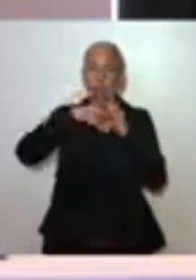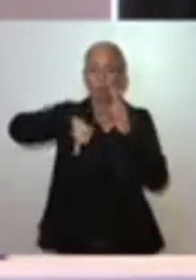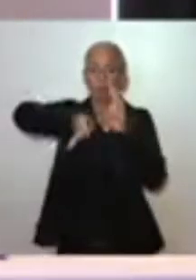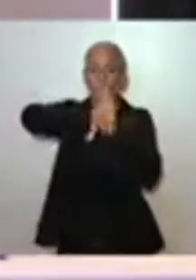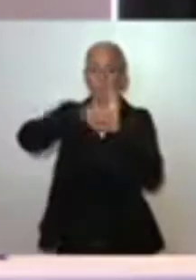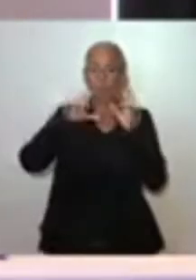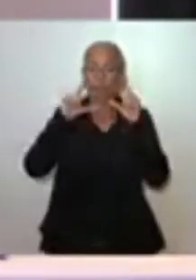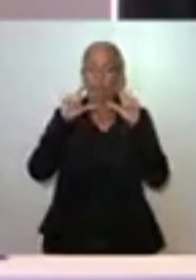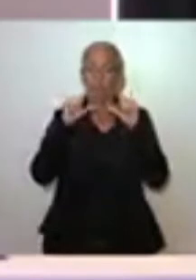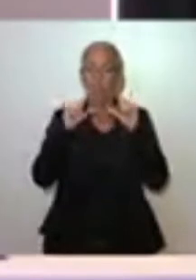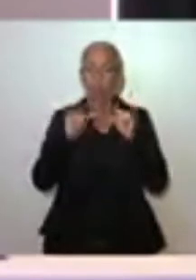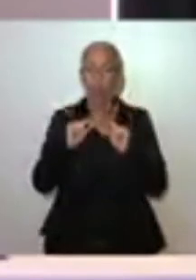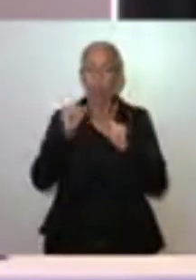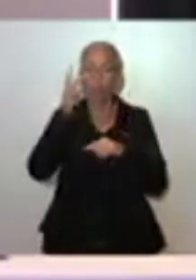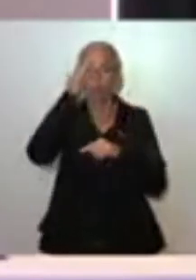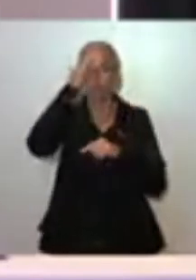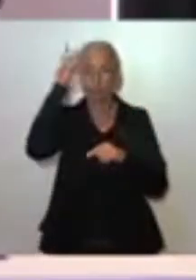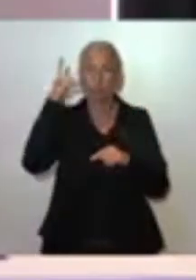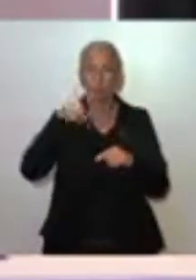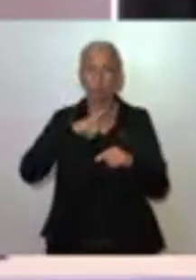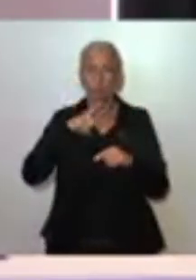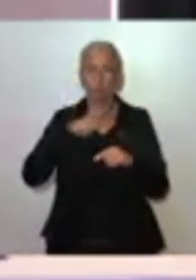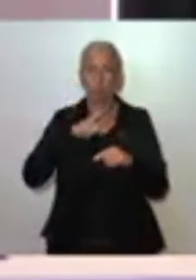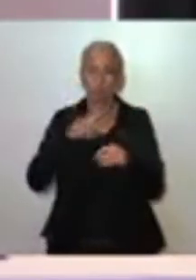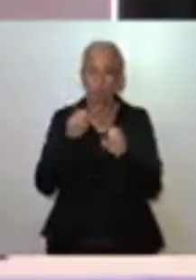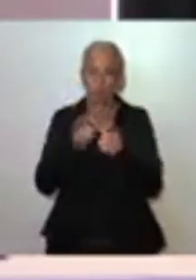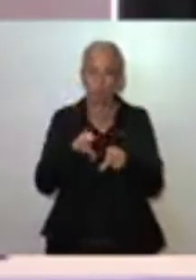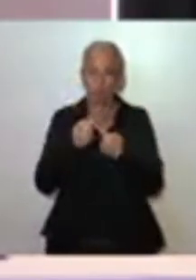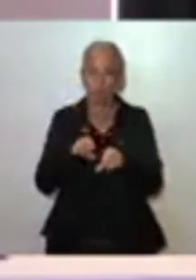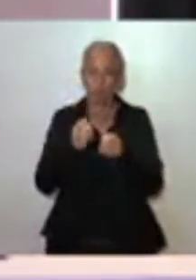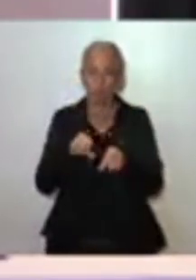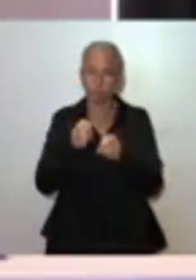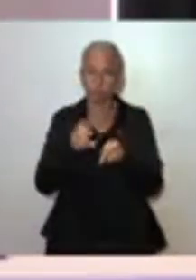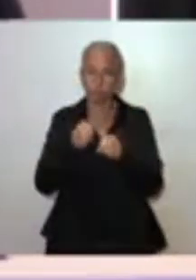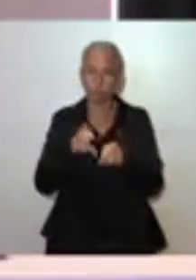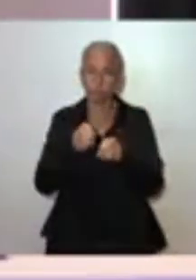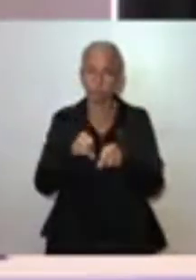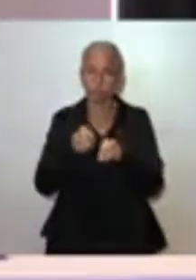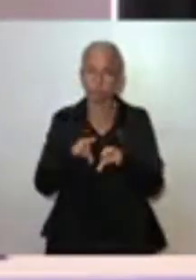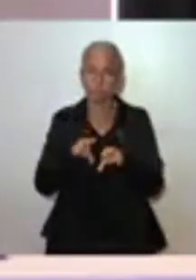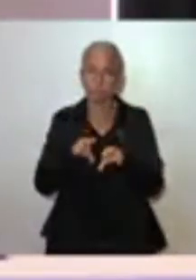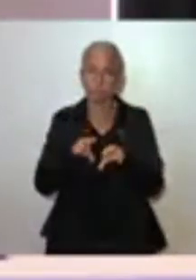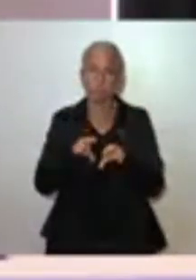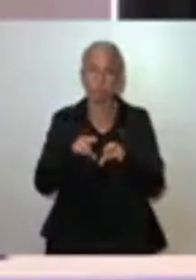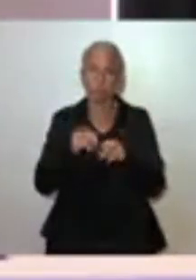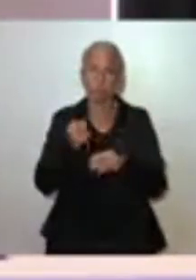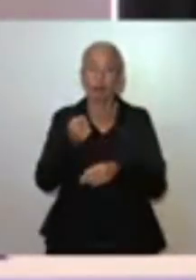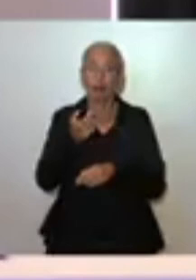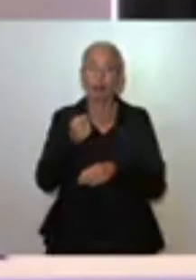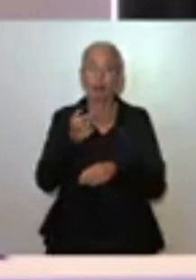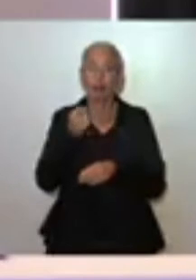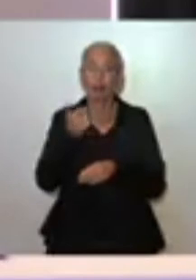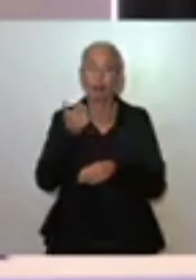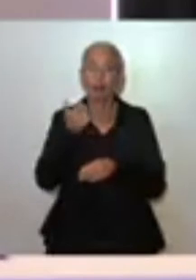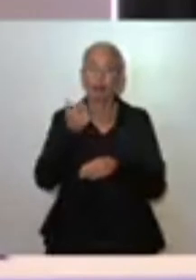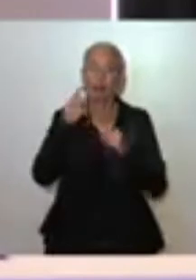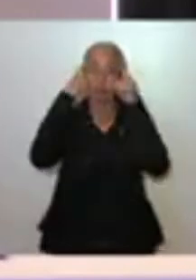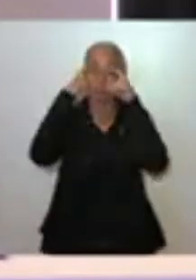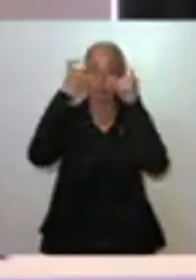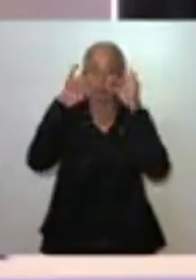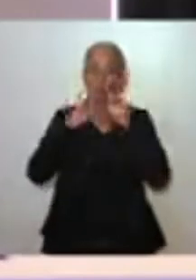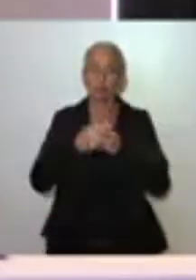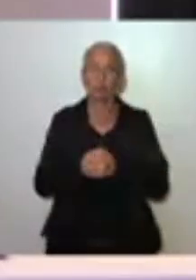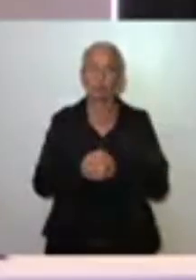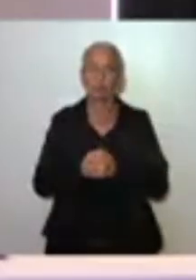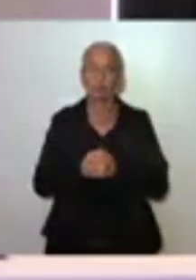ou seja as pessoas que têm mais escolaridade são as menos sujeitas a violência e